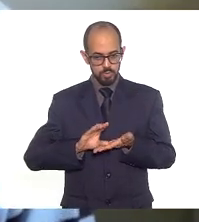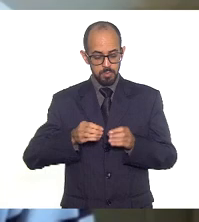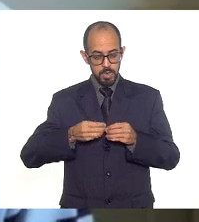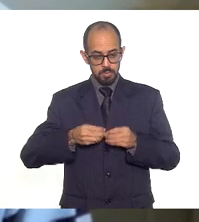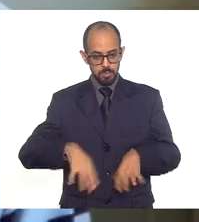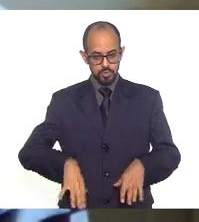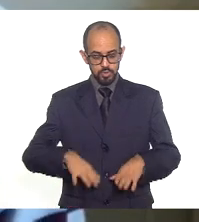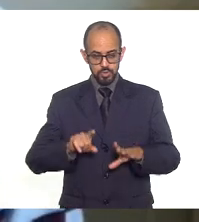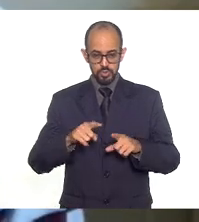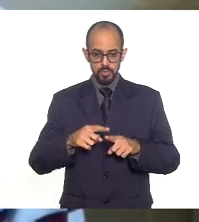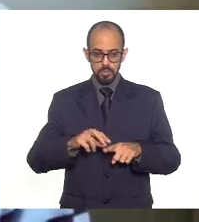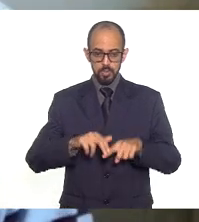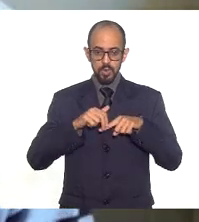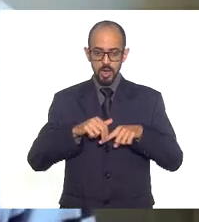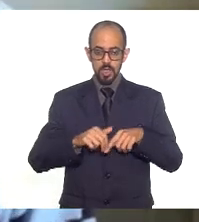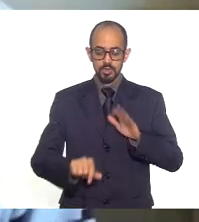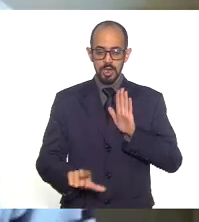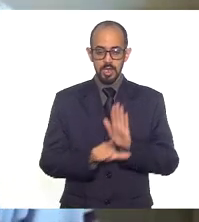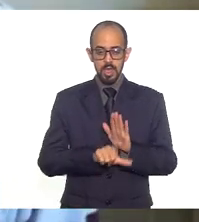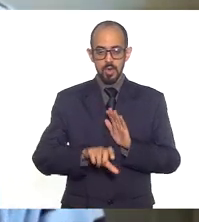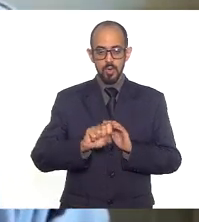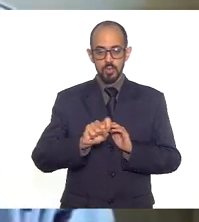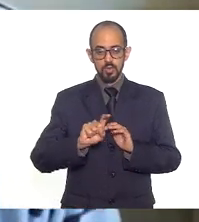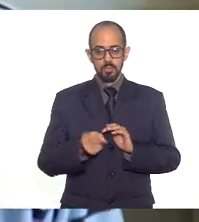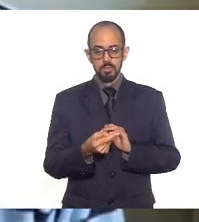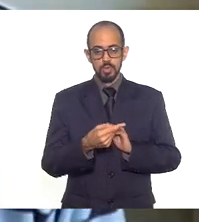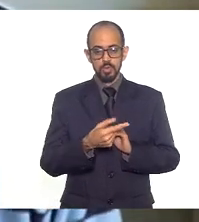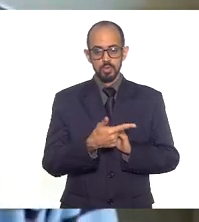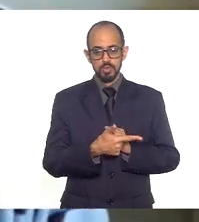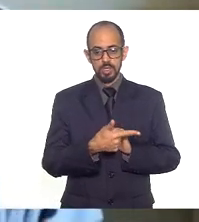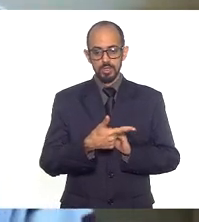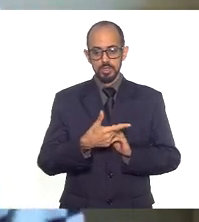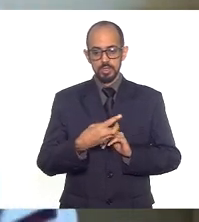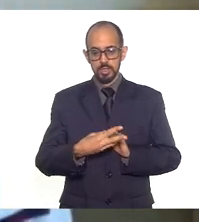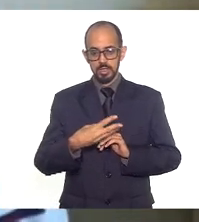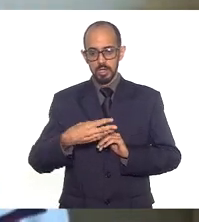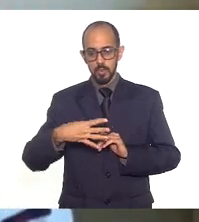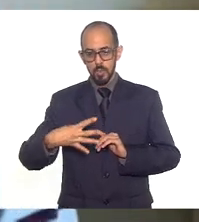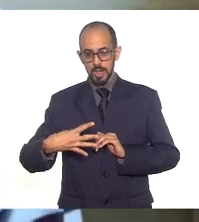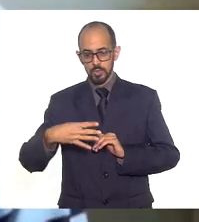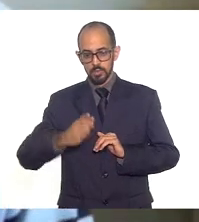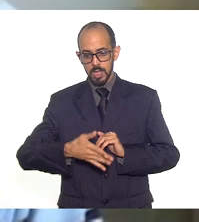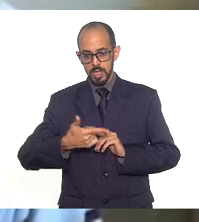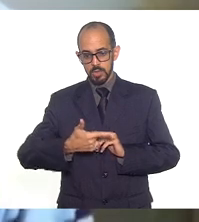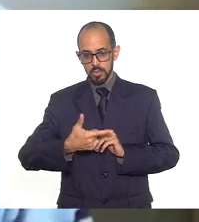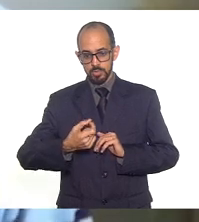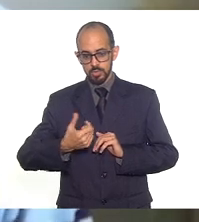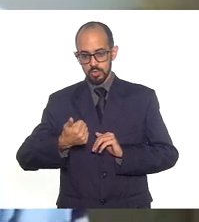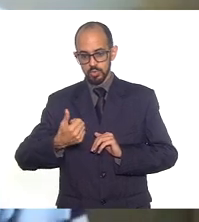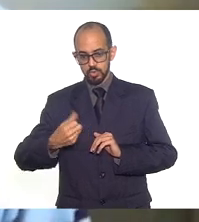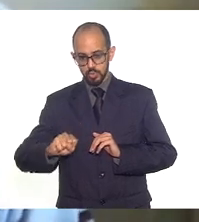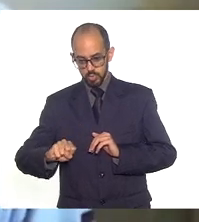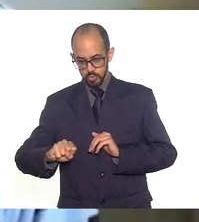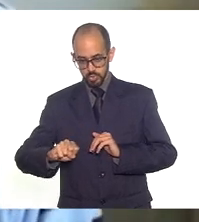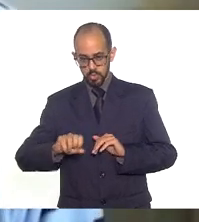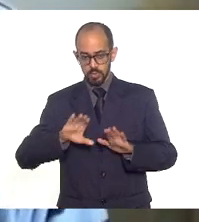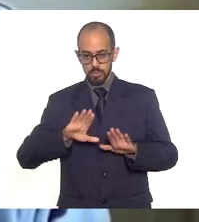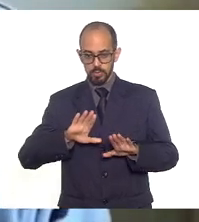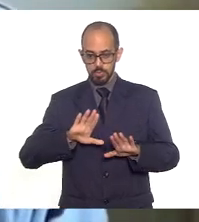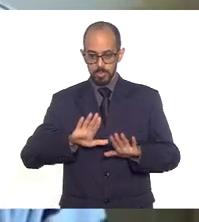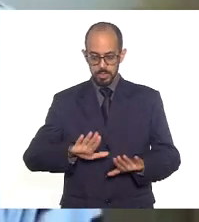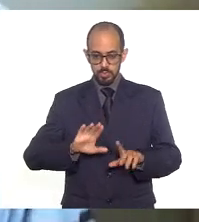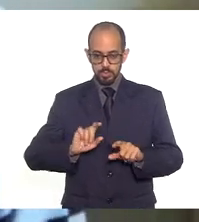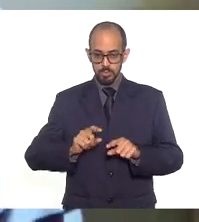Lei 8.234 de 2018, que, no fundo,